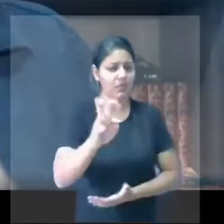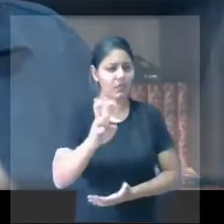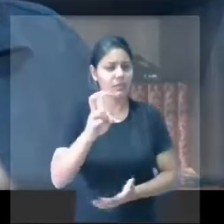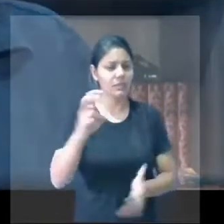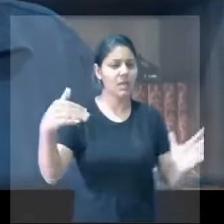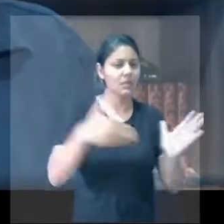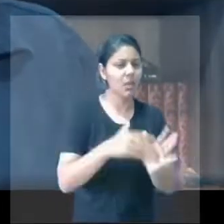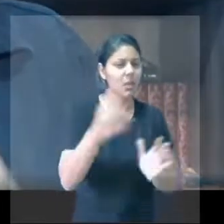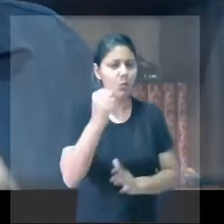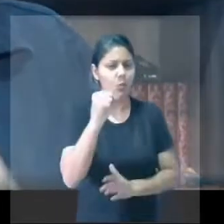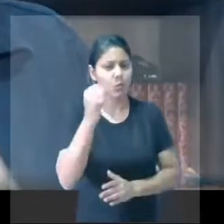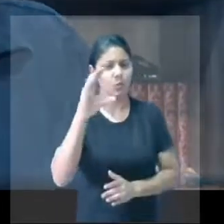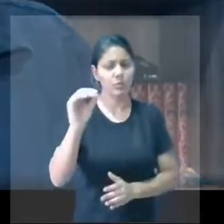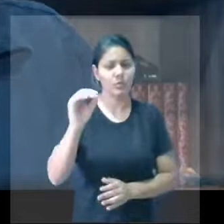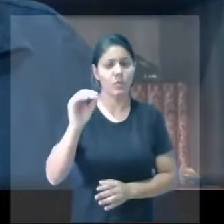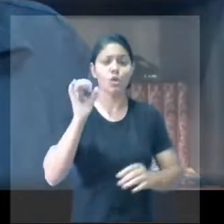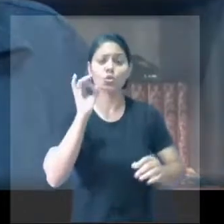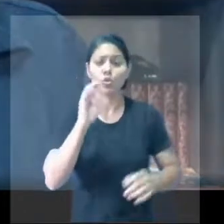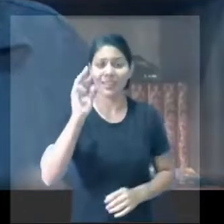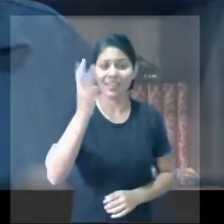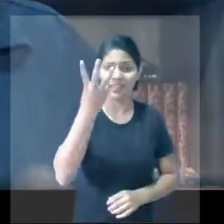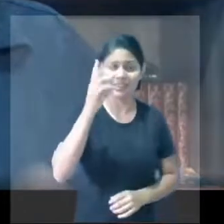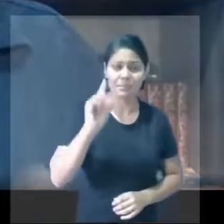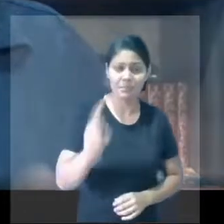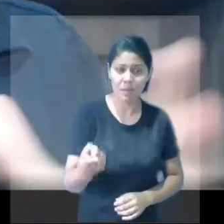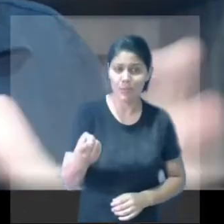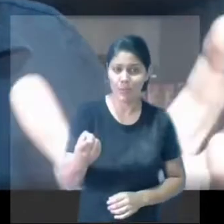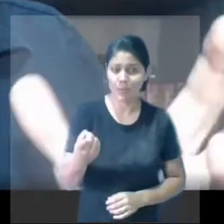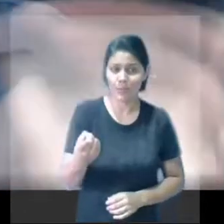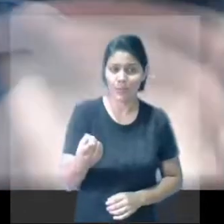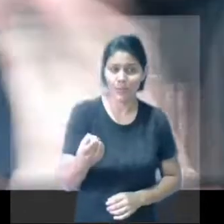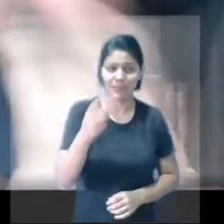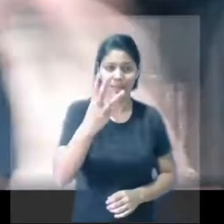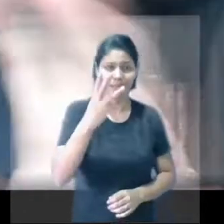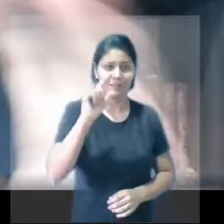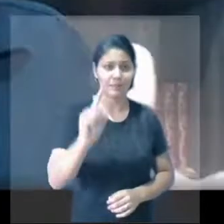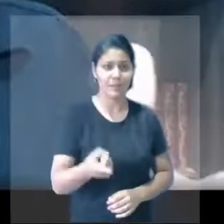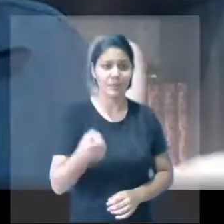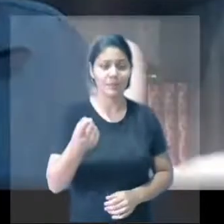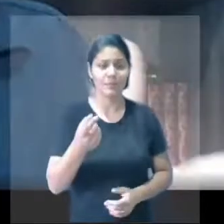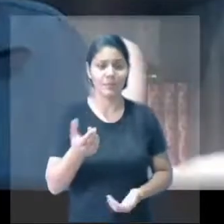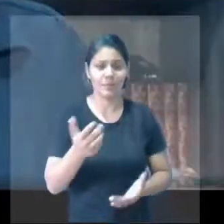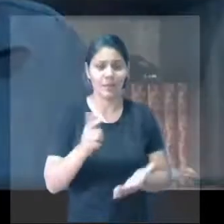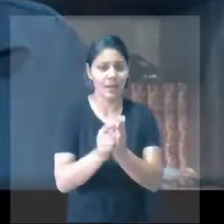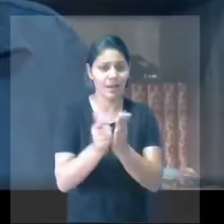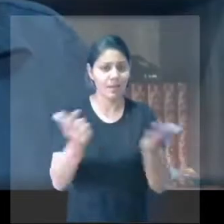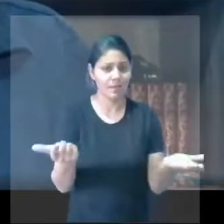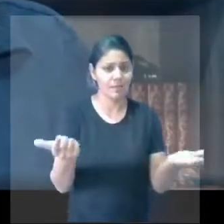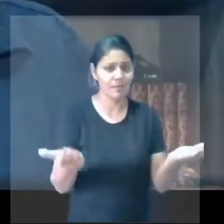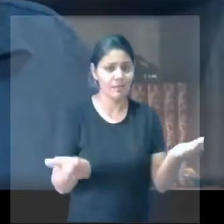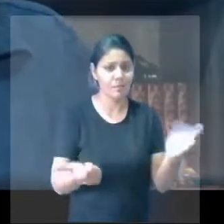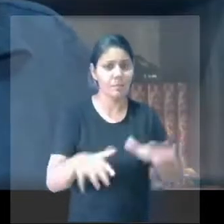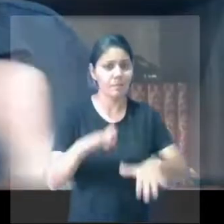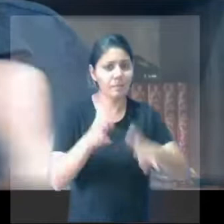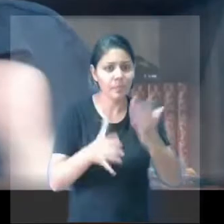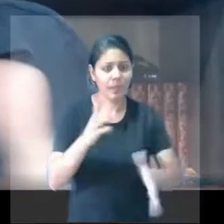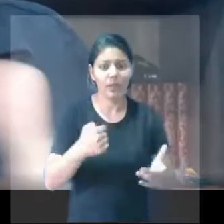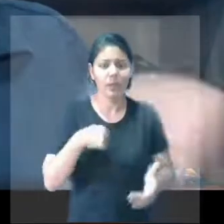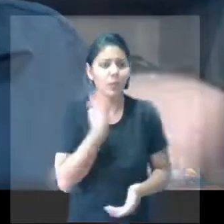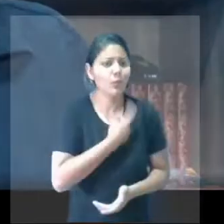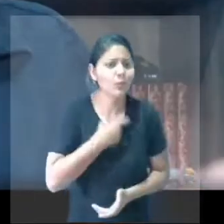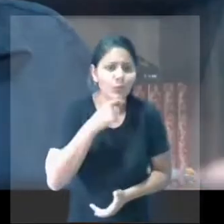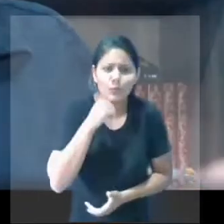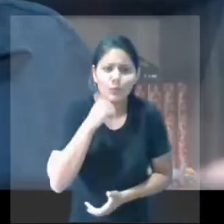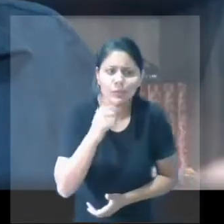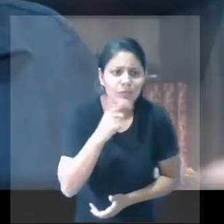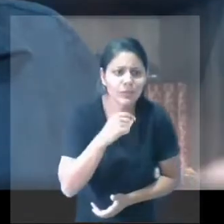conseguiríamos ler apenas 3 mil livros. Só aqui na minha casa tem mais ou menos isso, né? Então, imagine, eu não vou